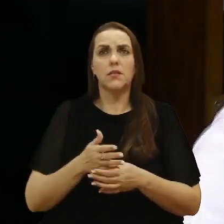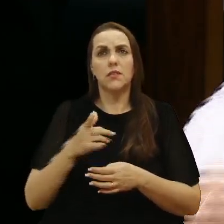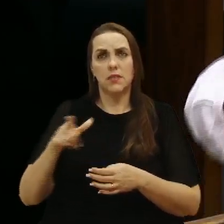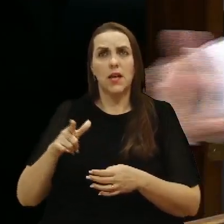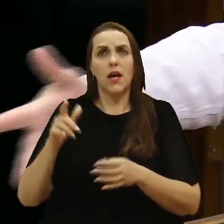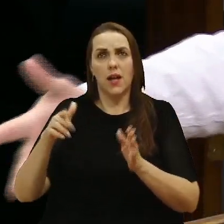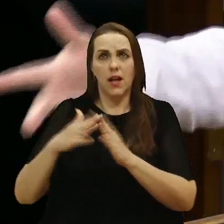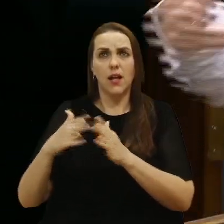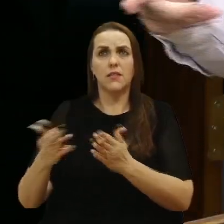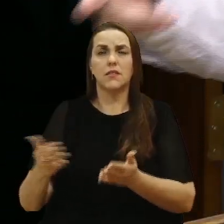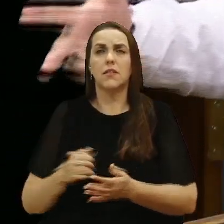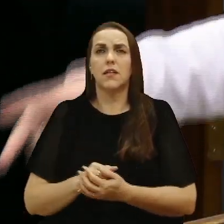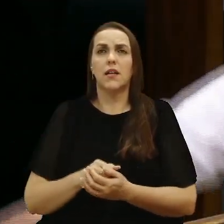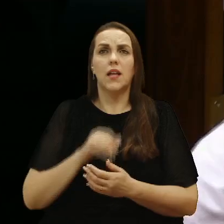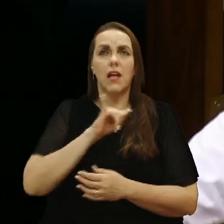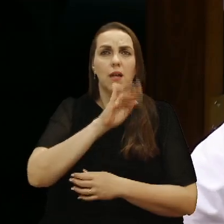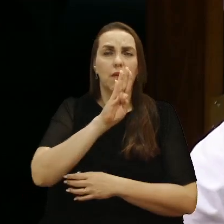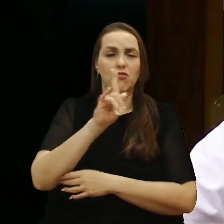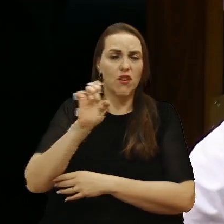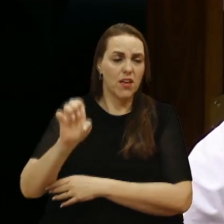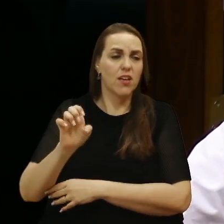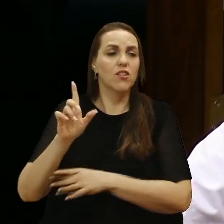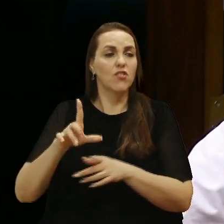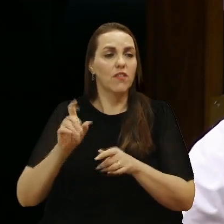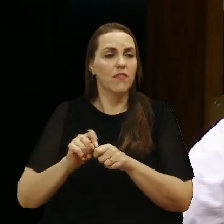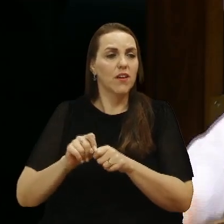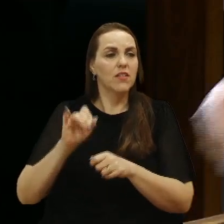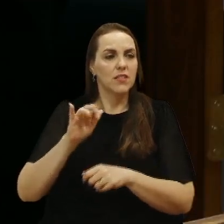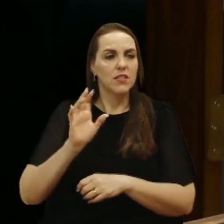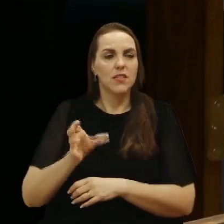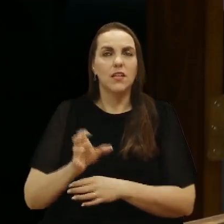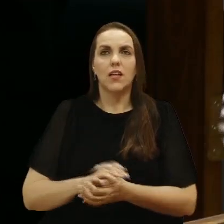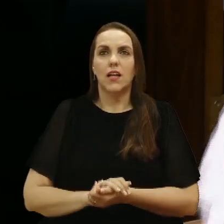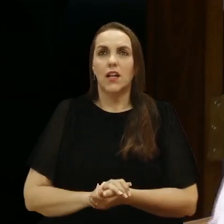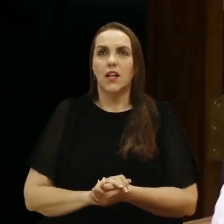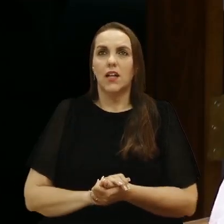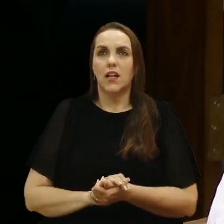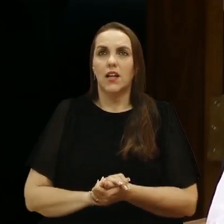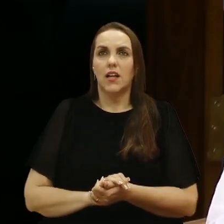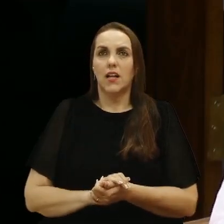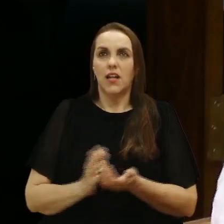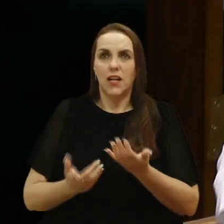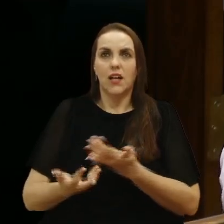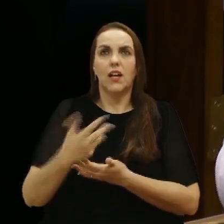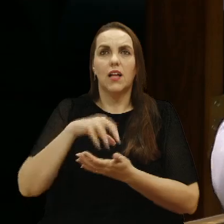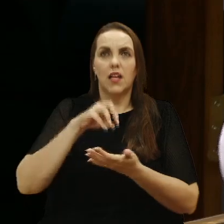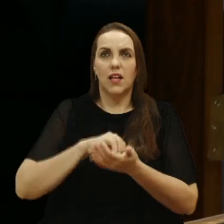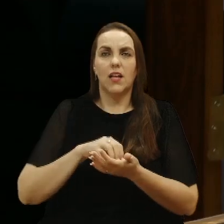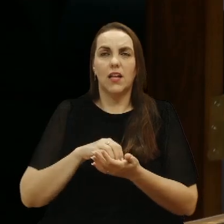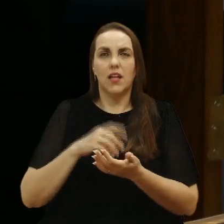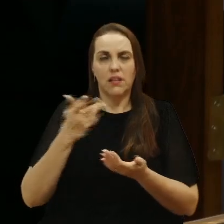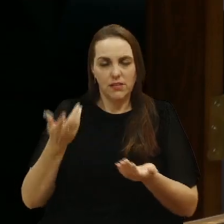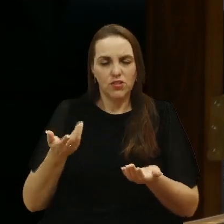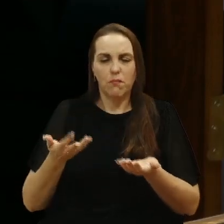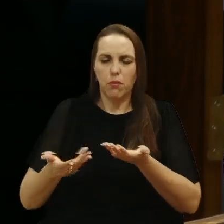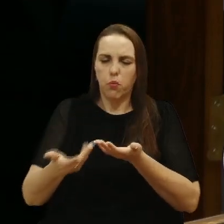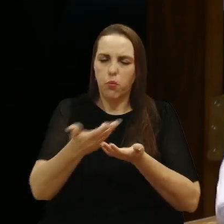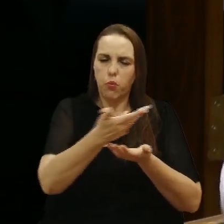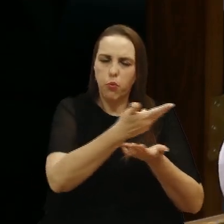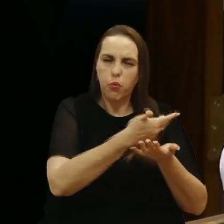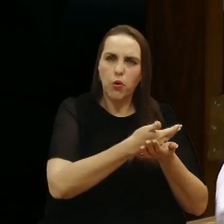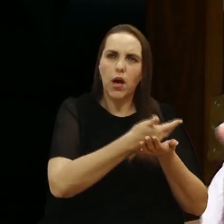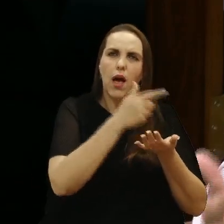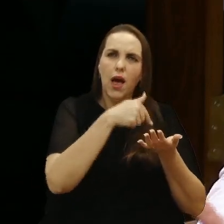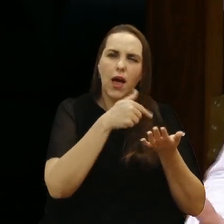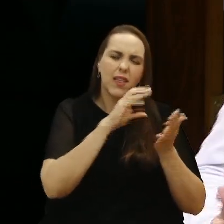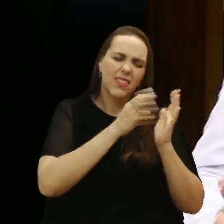casa, porque o IBGE já faz isso, Sandra. Já faz a coleta desses dados. E nós precisamos atualizar esses dados muito